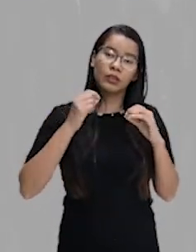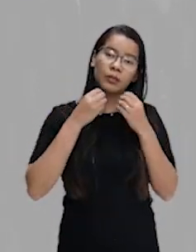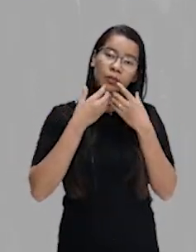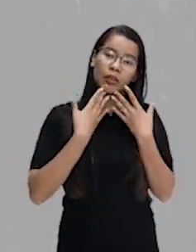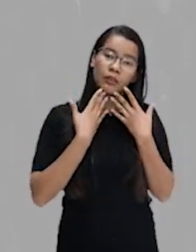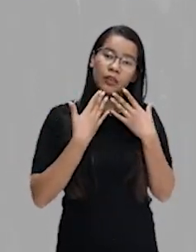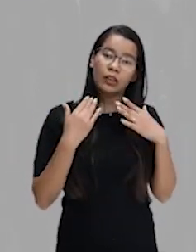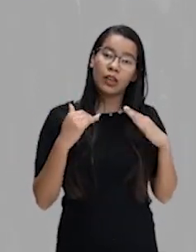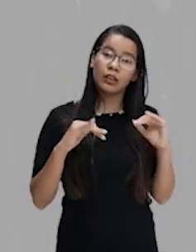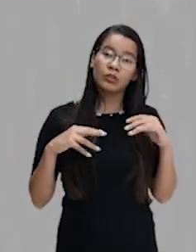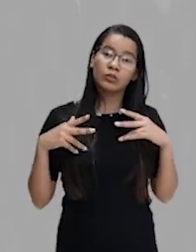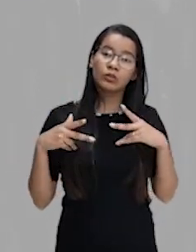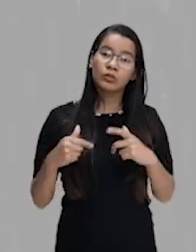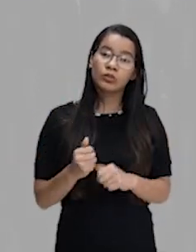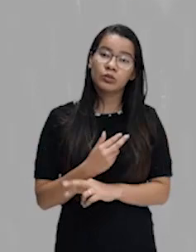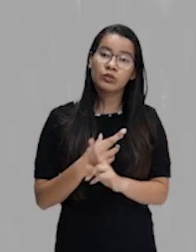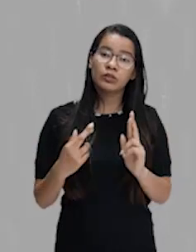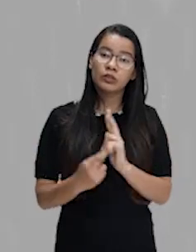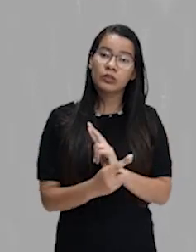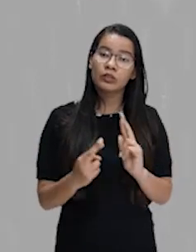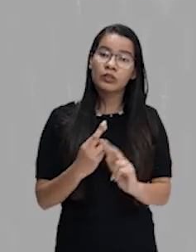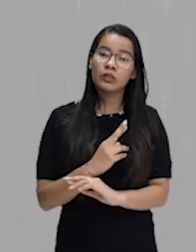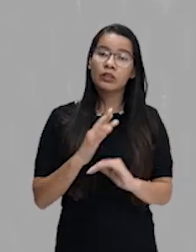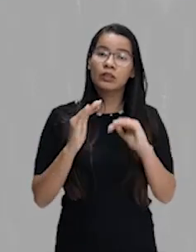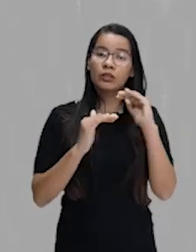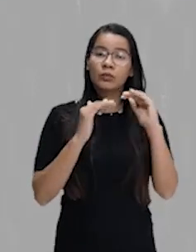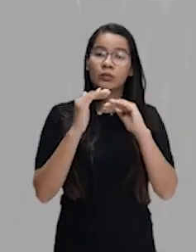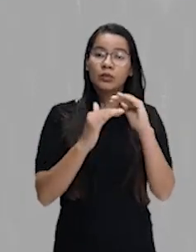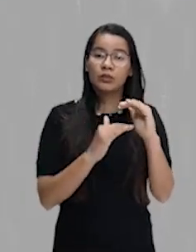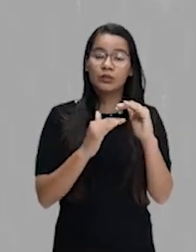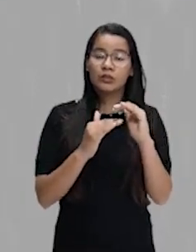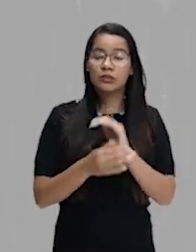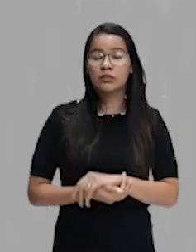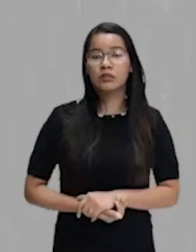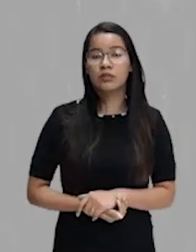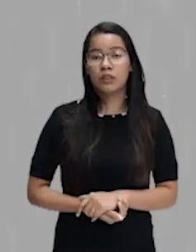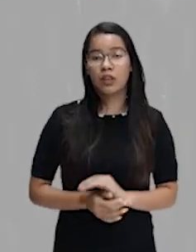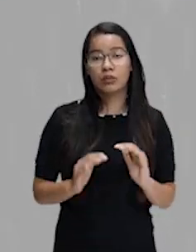beneficiarão a todos os envolvidos no processo, a